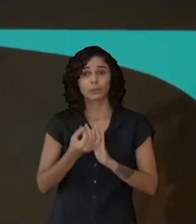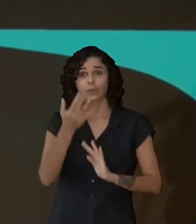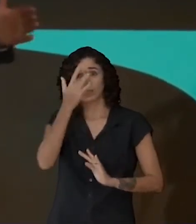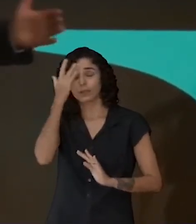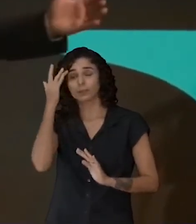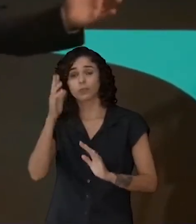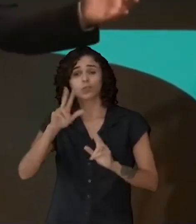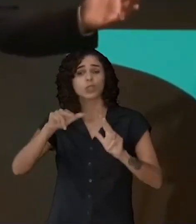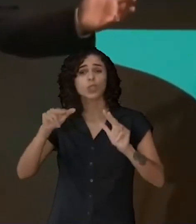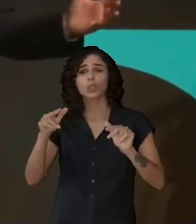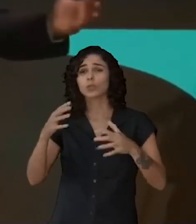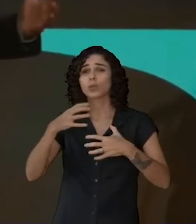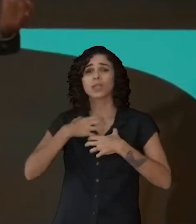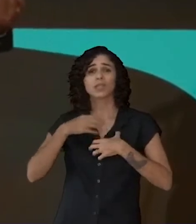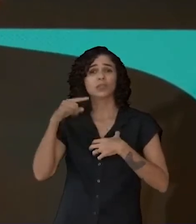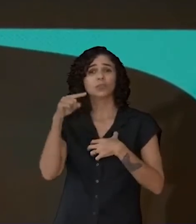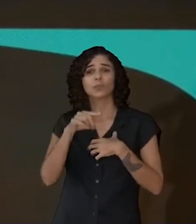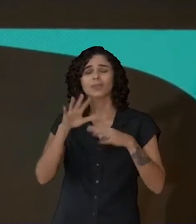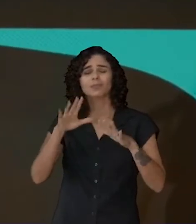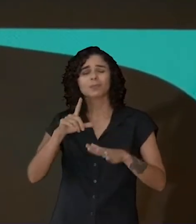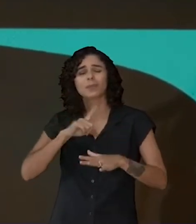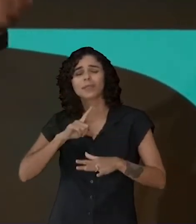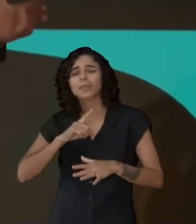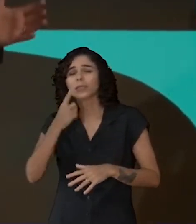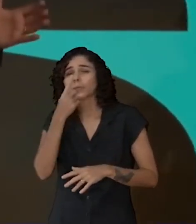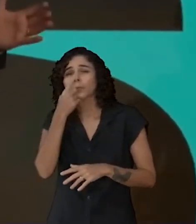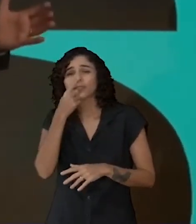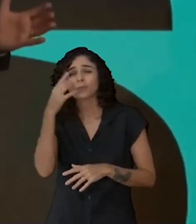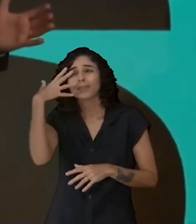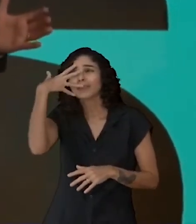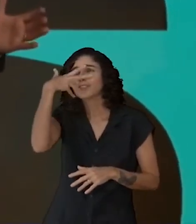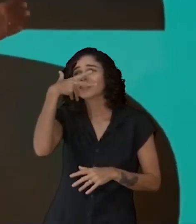disso, mas tem uma intimidade